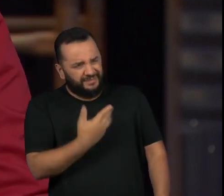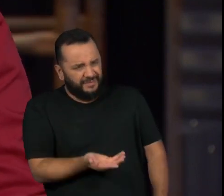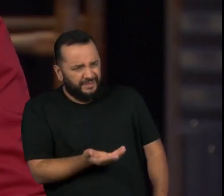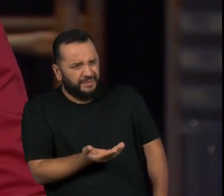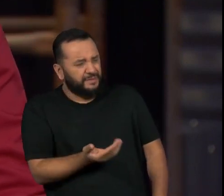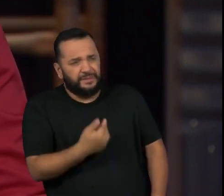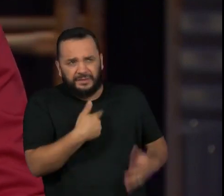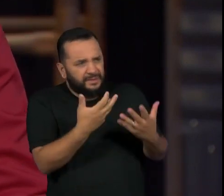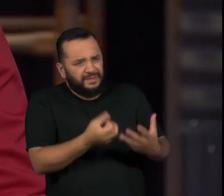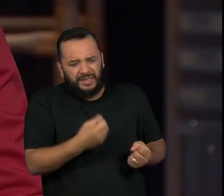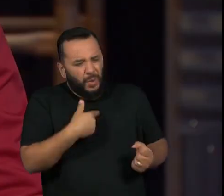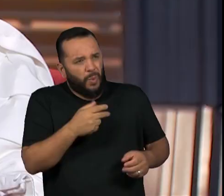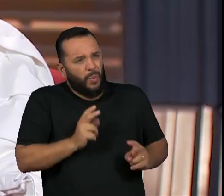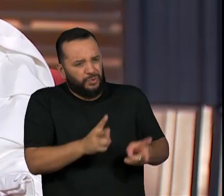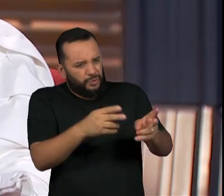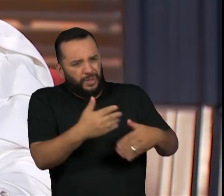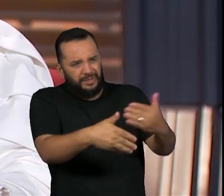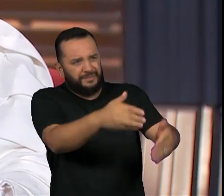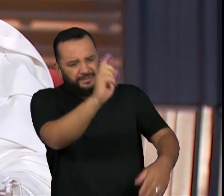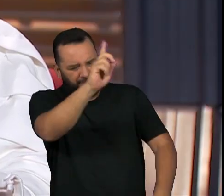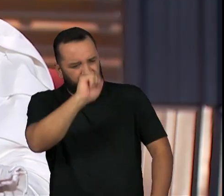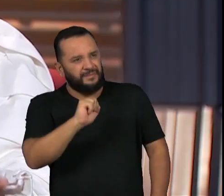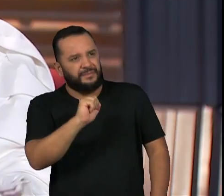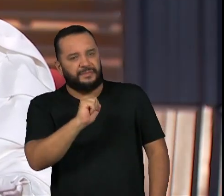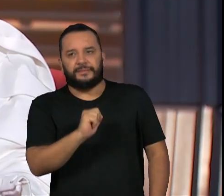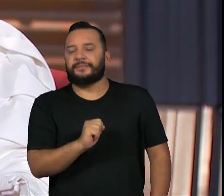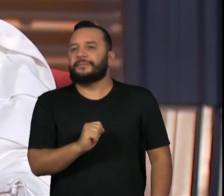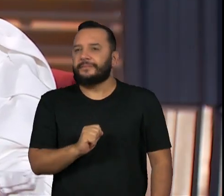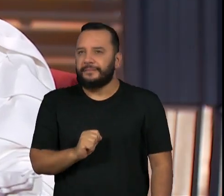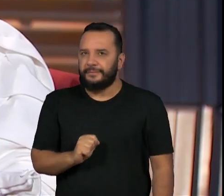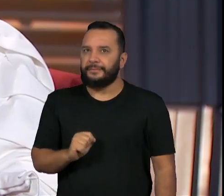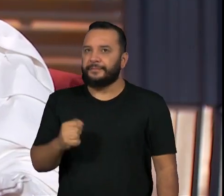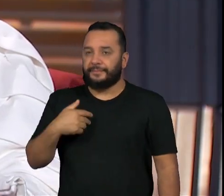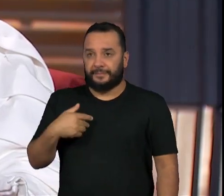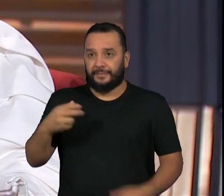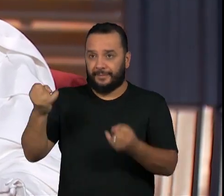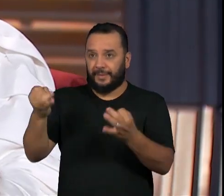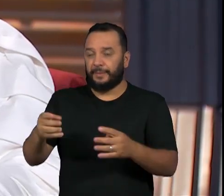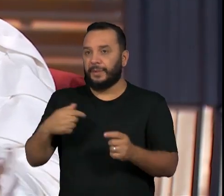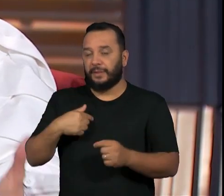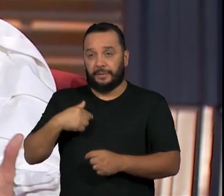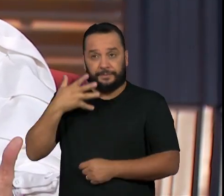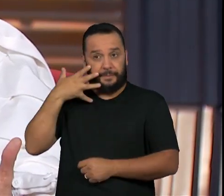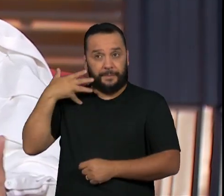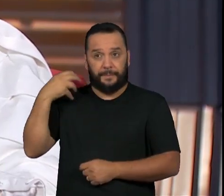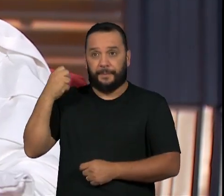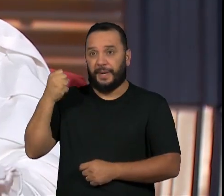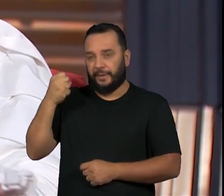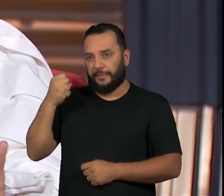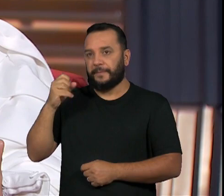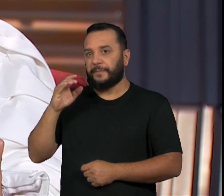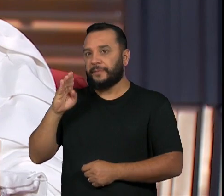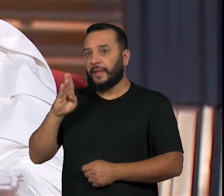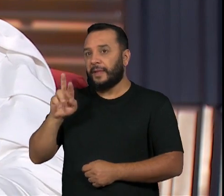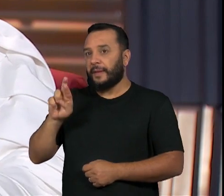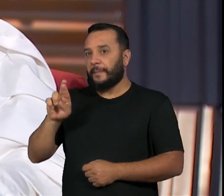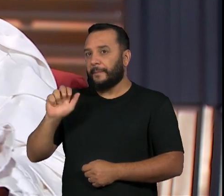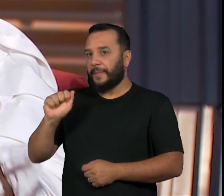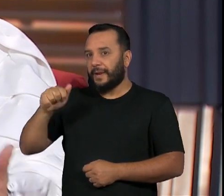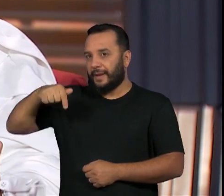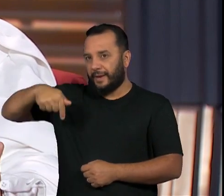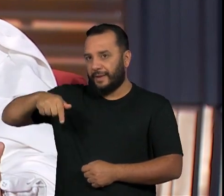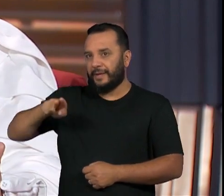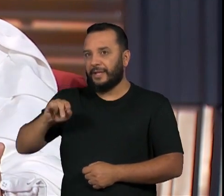tem como continuar. Exato. Né? Quando a gente fala sobre branquitude, né? Um conceito que eu gosto muito a partir de Maria Aparecida